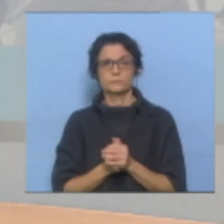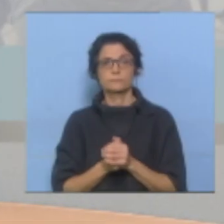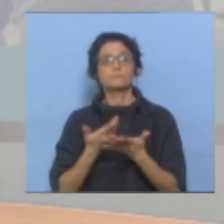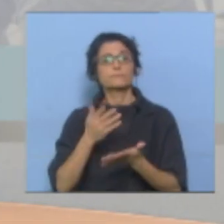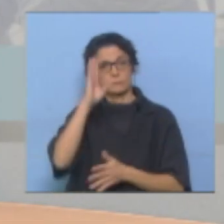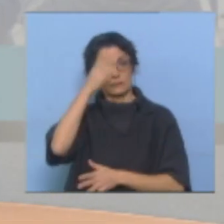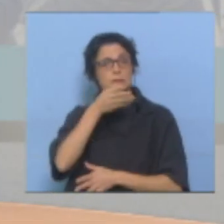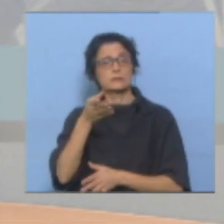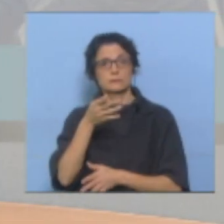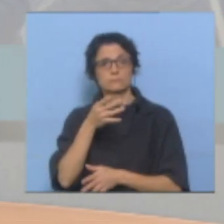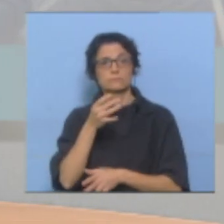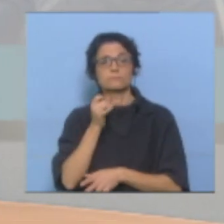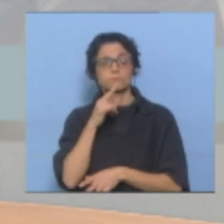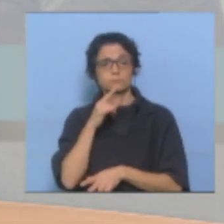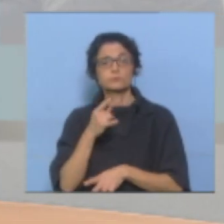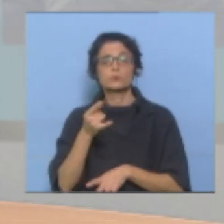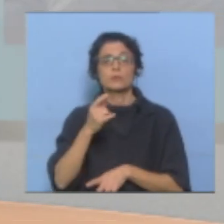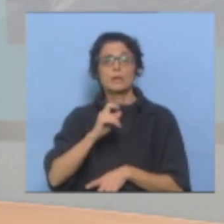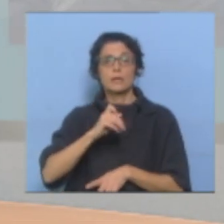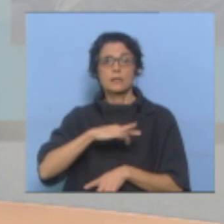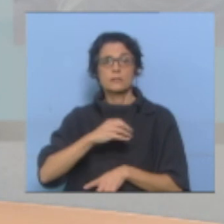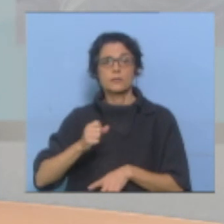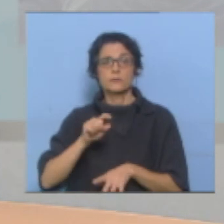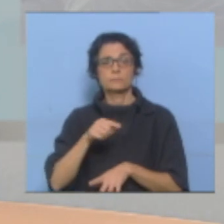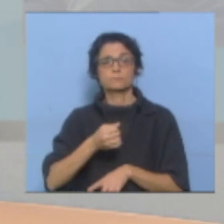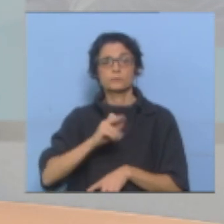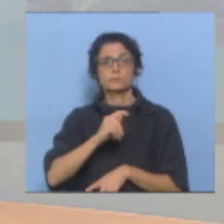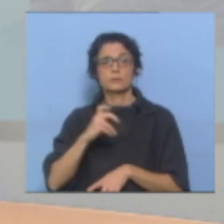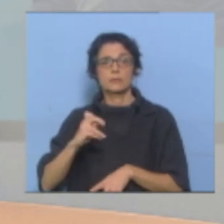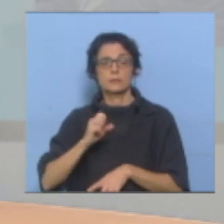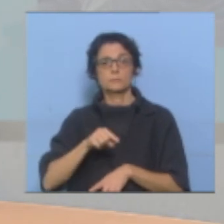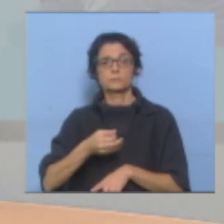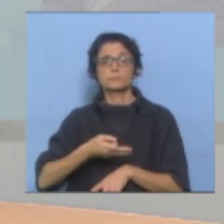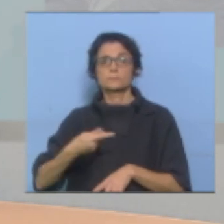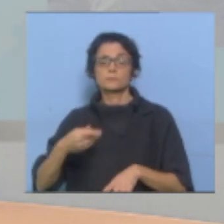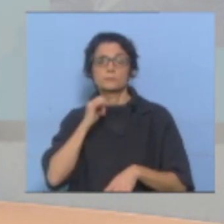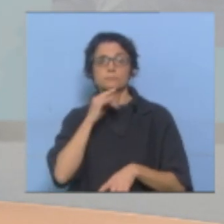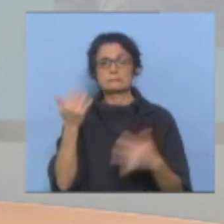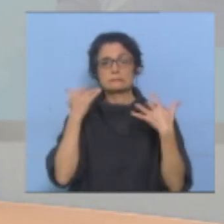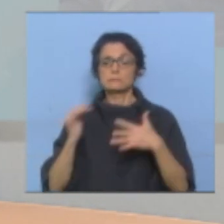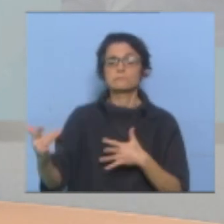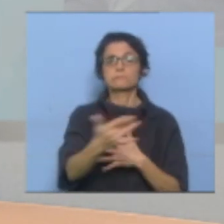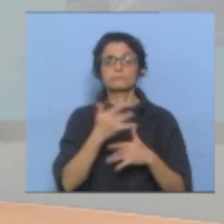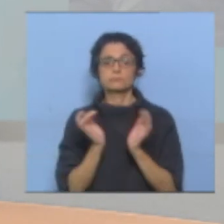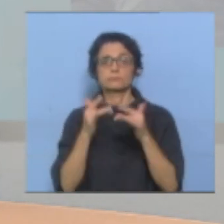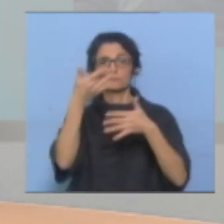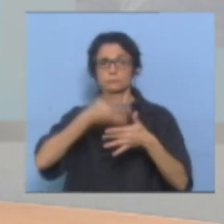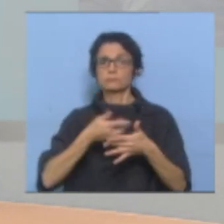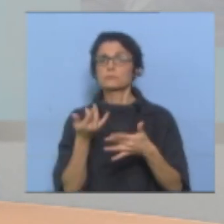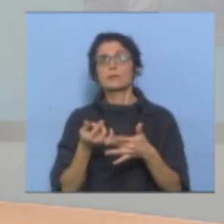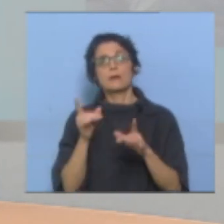Já sabe que é em agência.eclesia.pt que pode aceder a toda esta informação e muitos outros temas